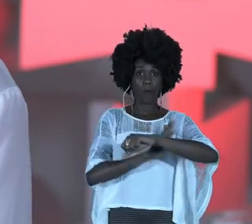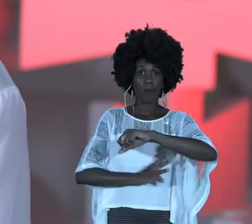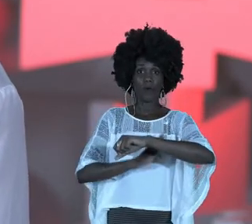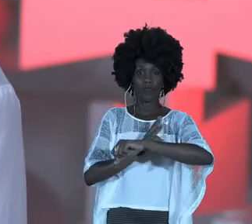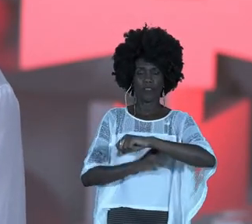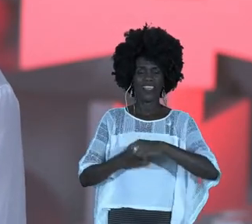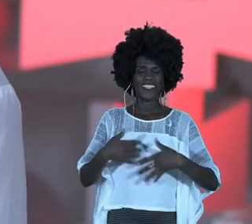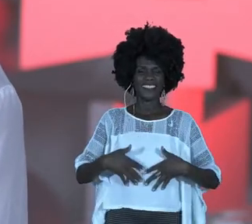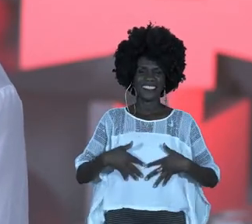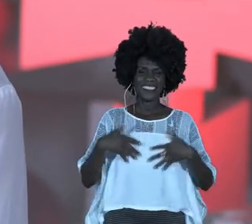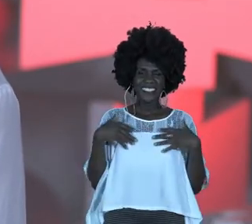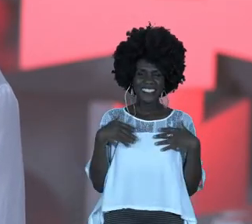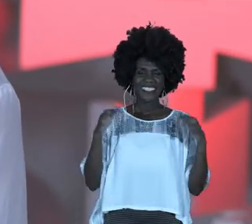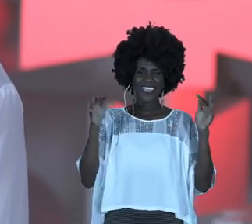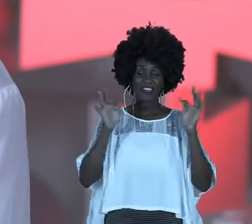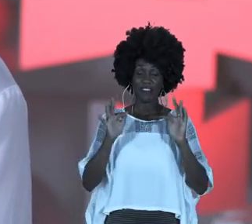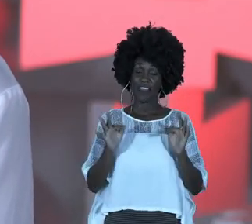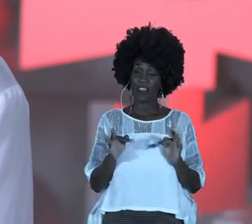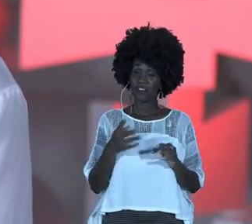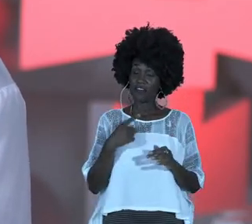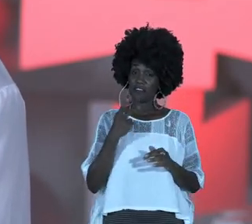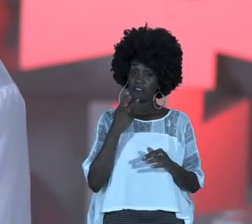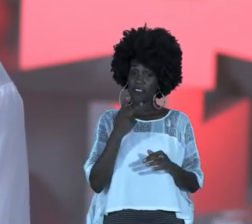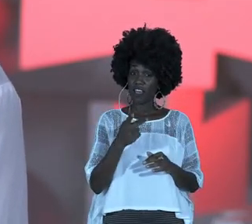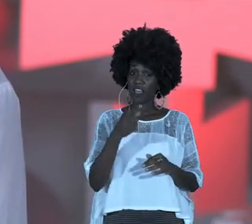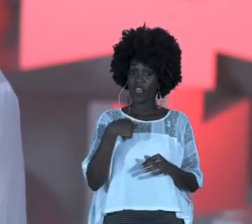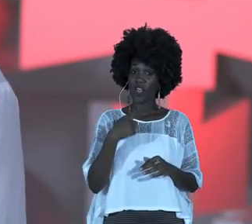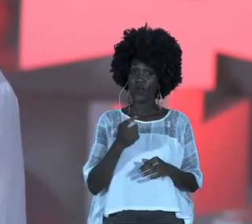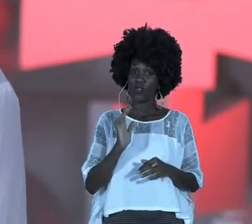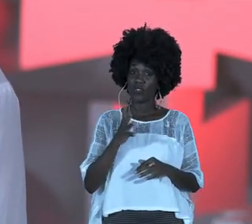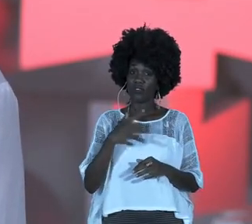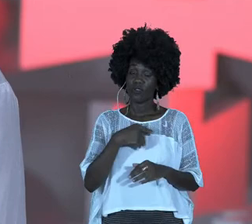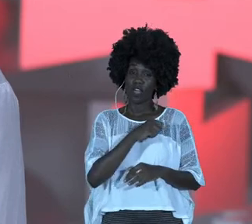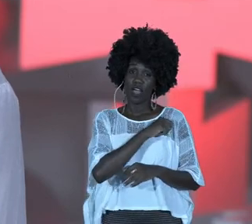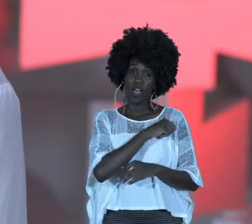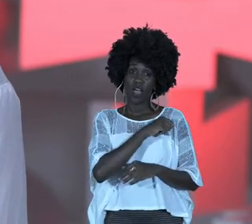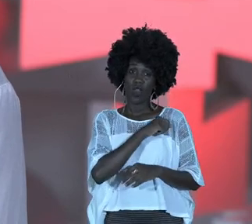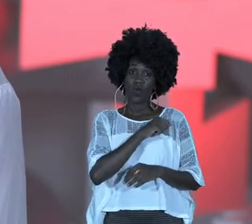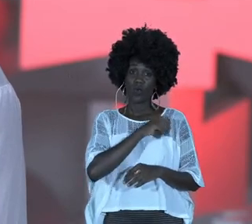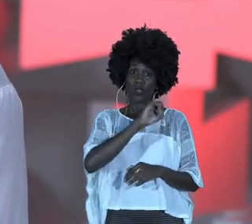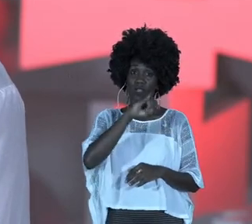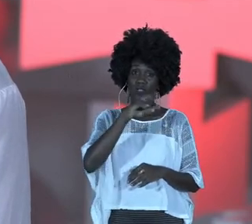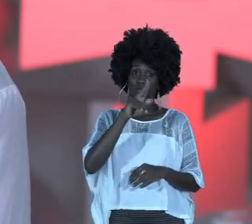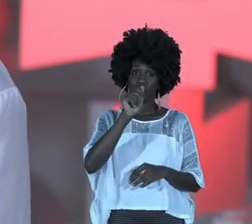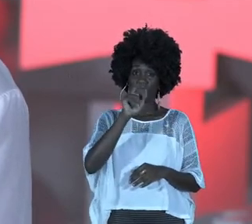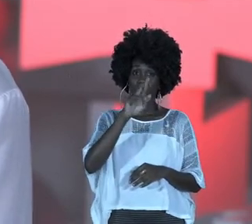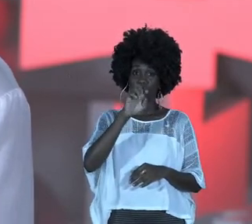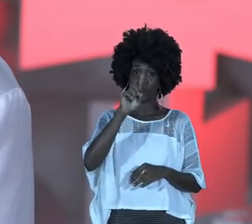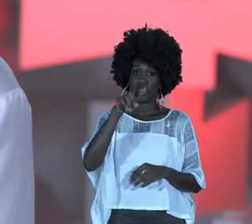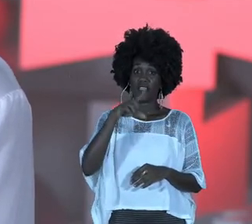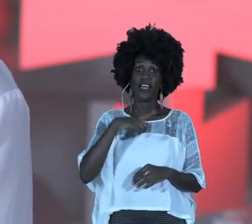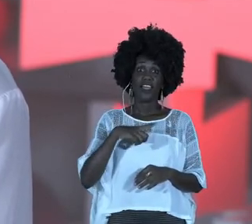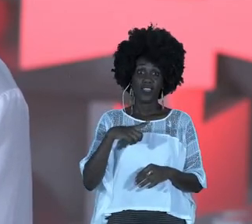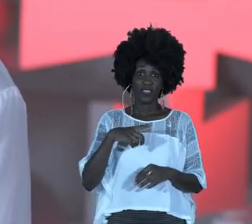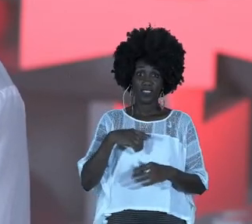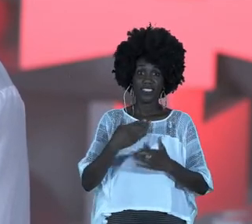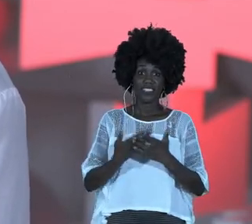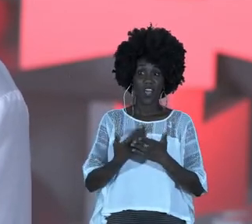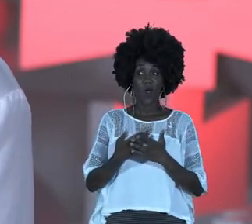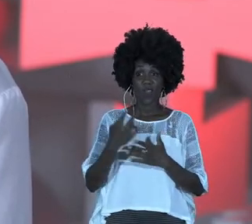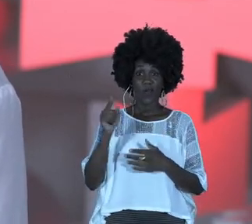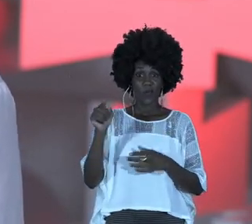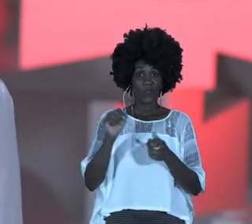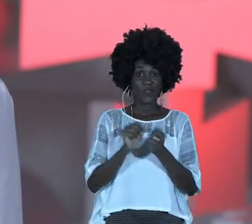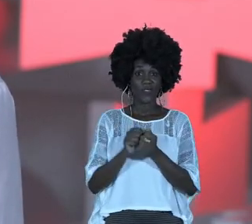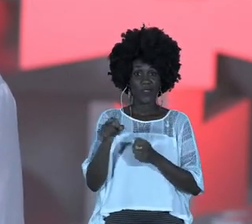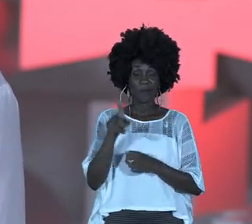assim, muita alegria de dizer que eu fui aluna de Juarez e essa aula eu tive com Juarez.